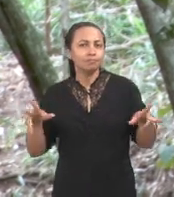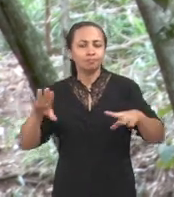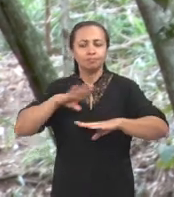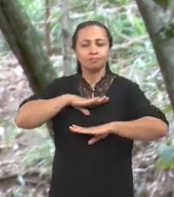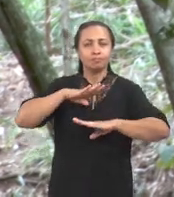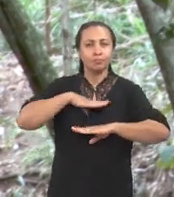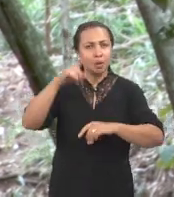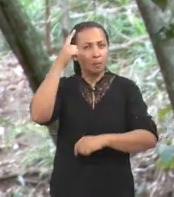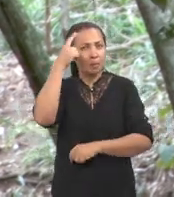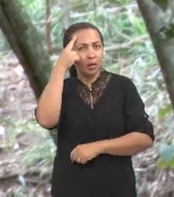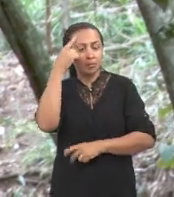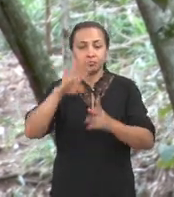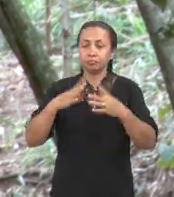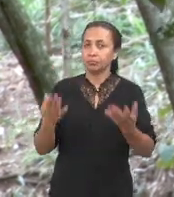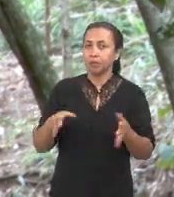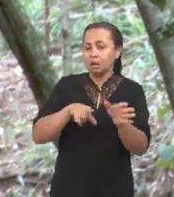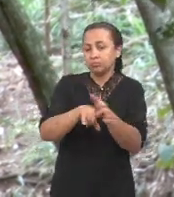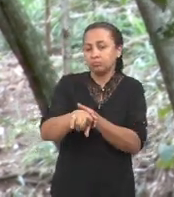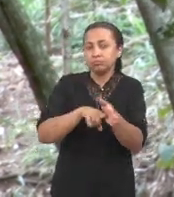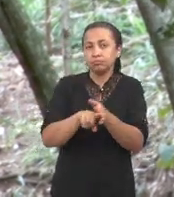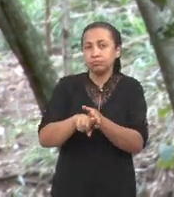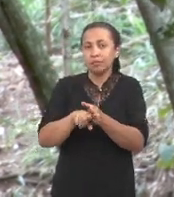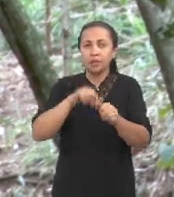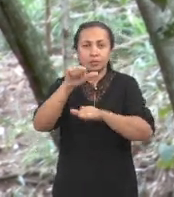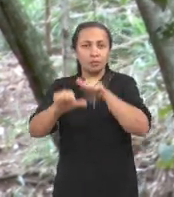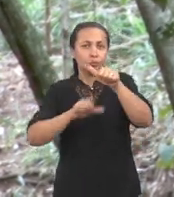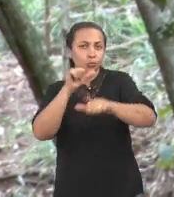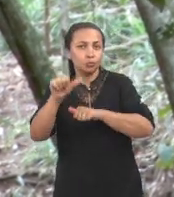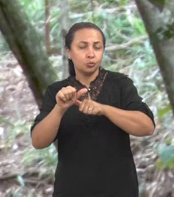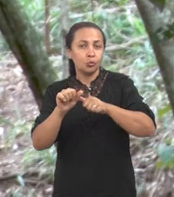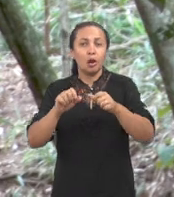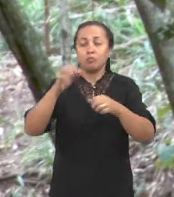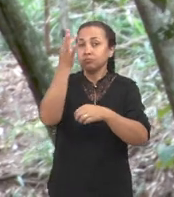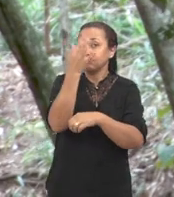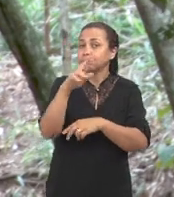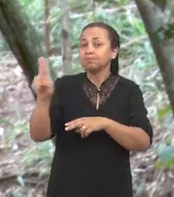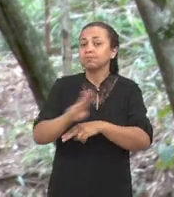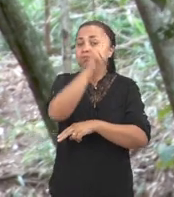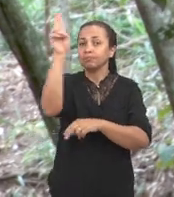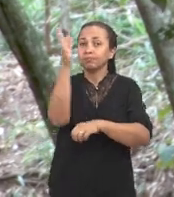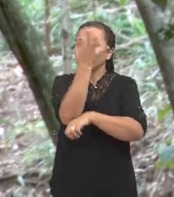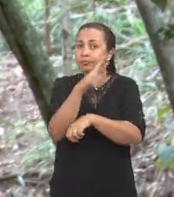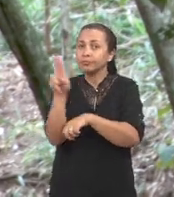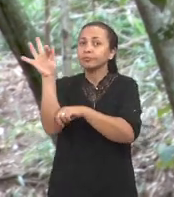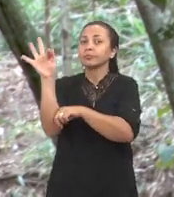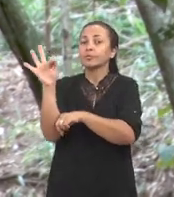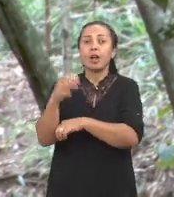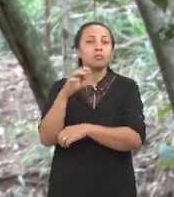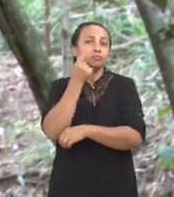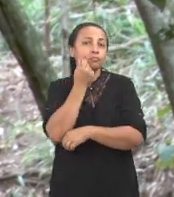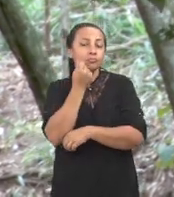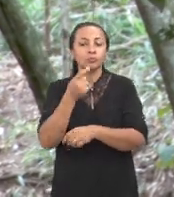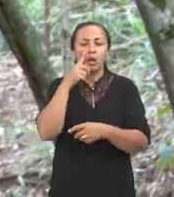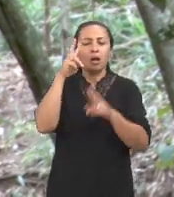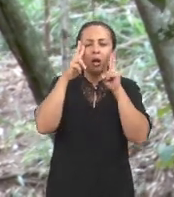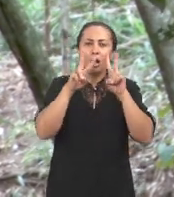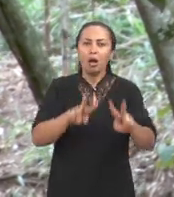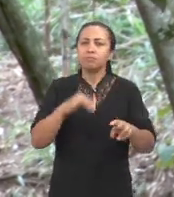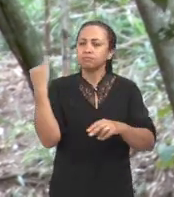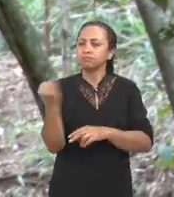formas e pensando nisso uma pesquisa desenvolvida pela Universidade Federal do Ceará lançou um olhar sobre um assunto